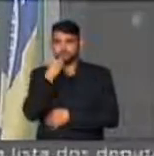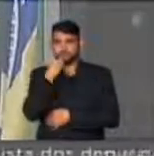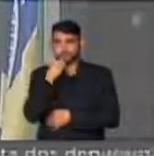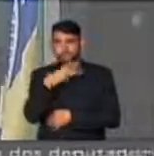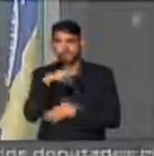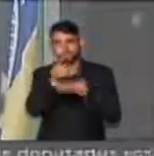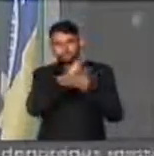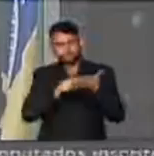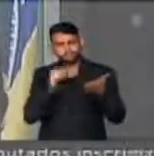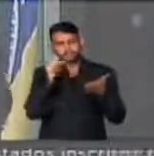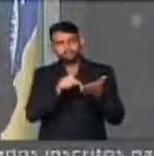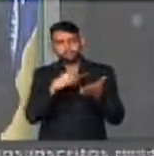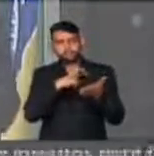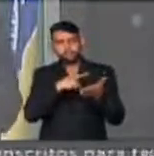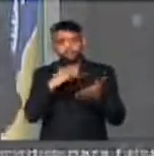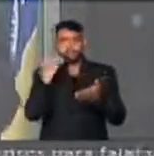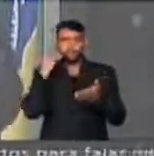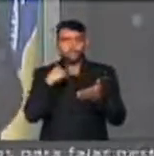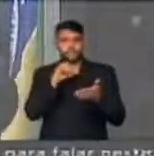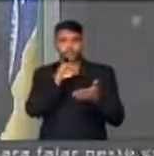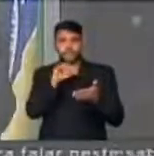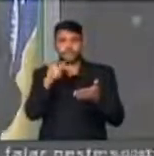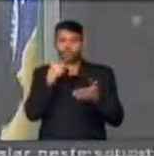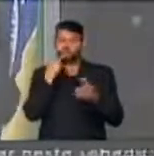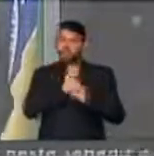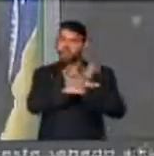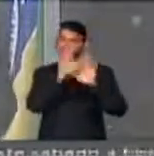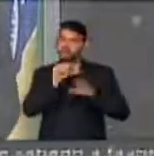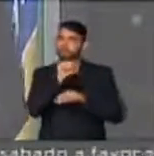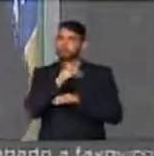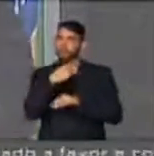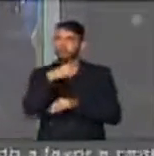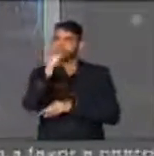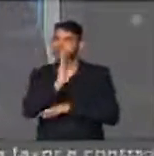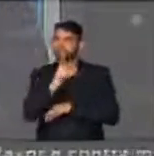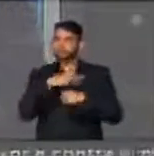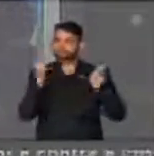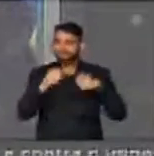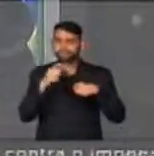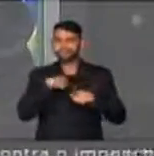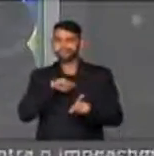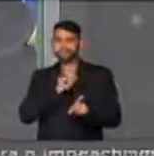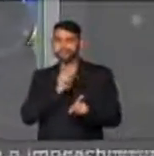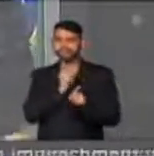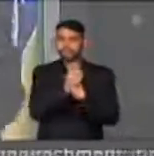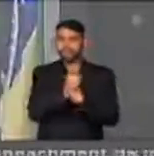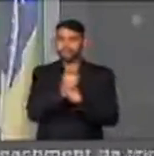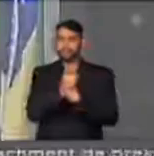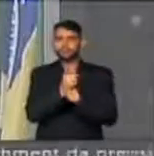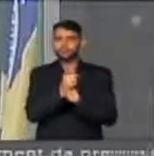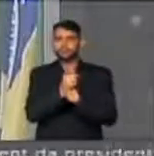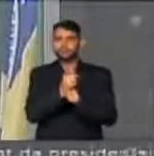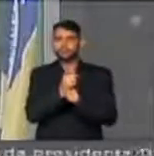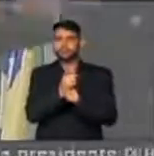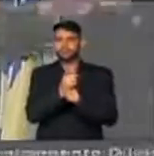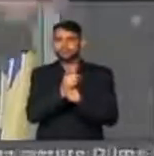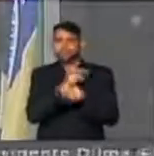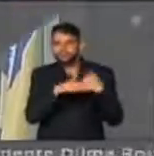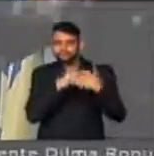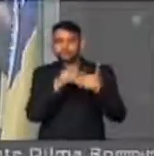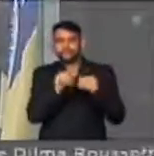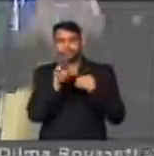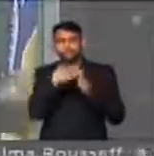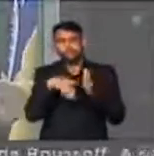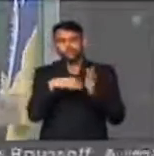há um relatório do Banco Central que diz claramente que o Brasil podia encontrar um downgrade de todas